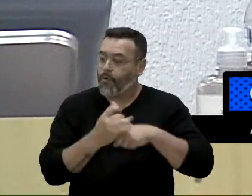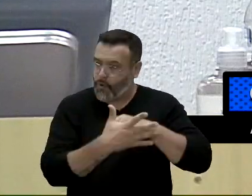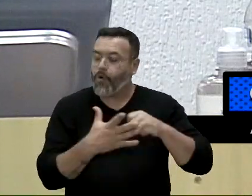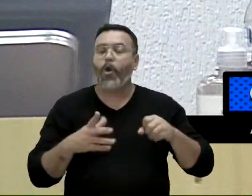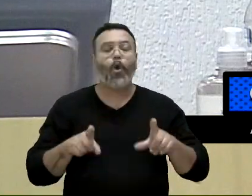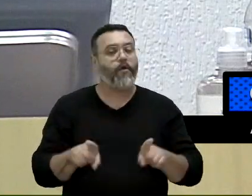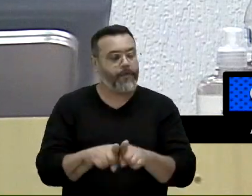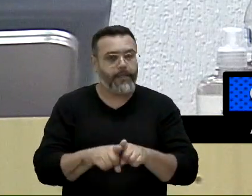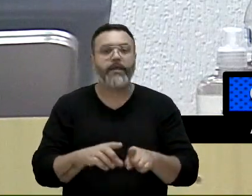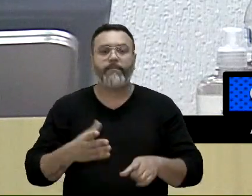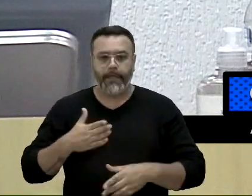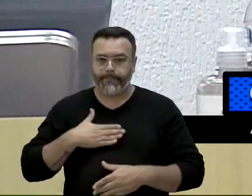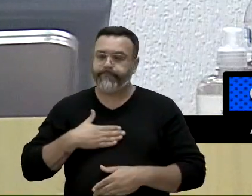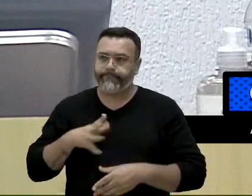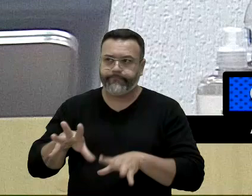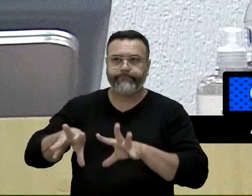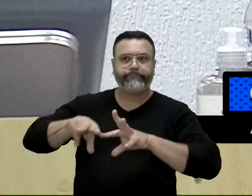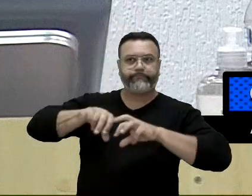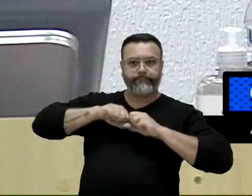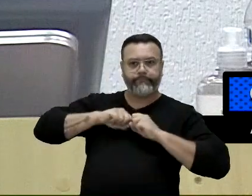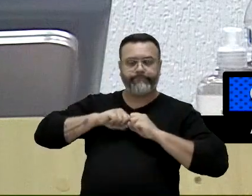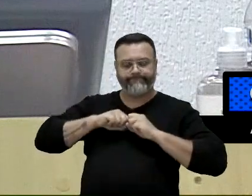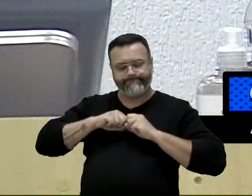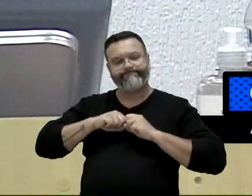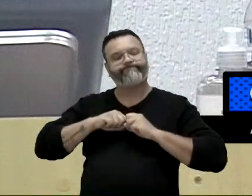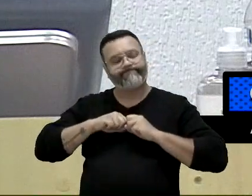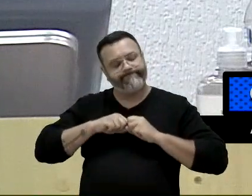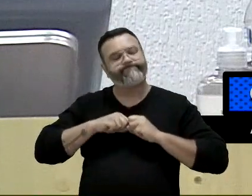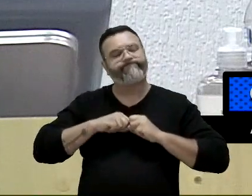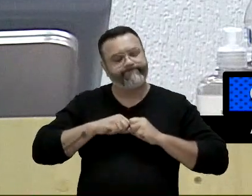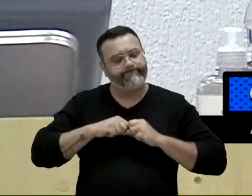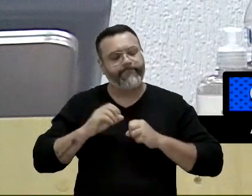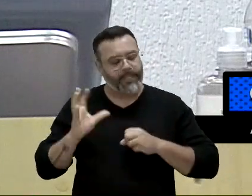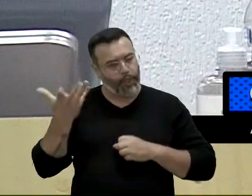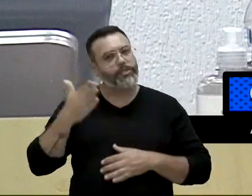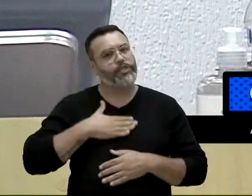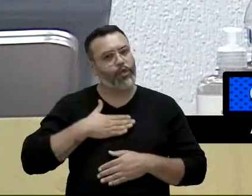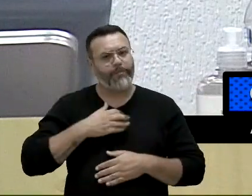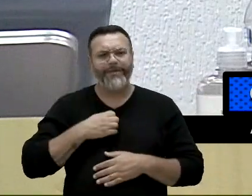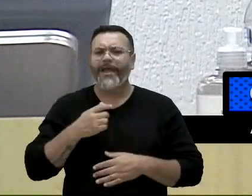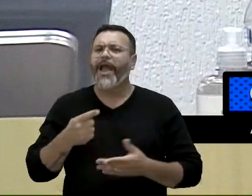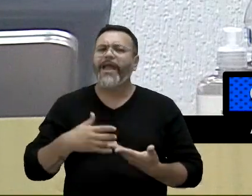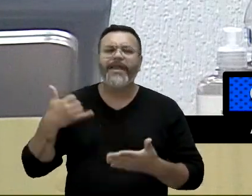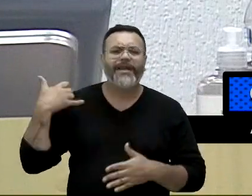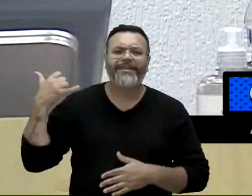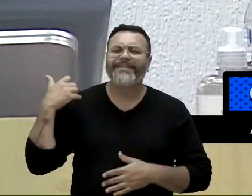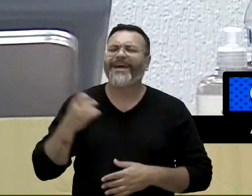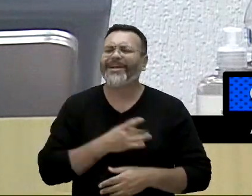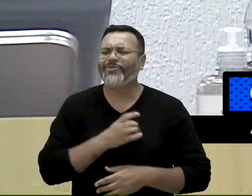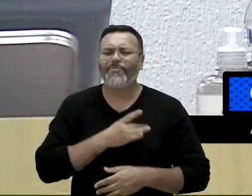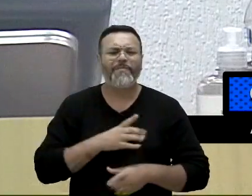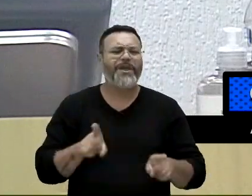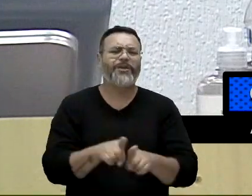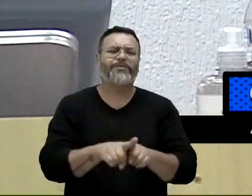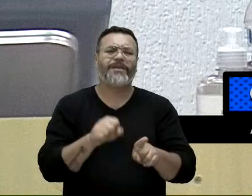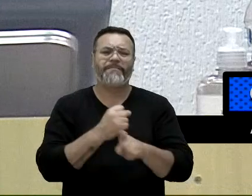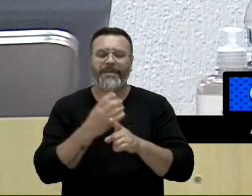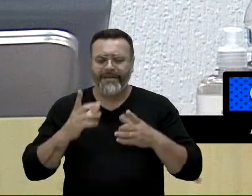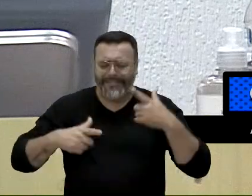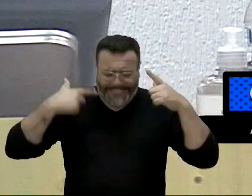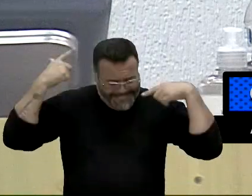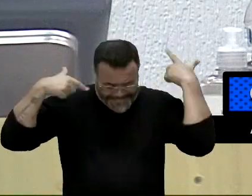estava em campanha na rua, obviamente eu ia pegar o Covid. E a idade, o medo. Então, assim, eu